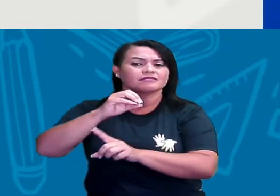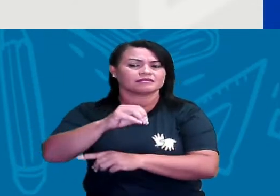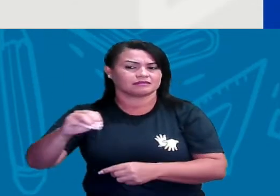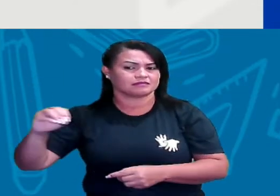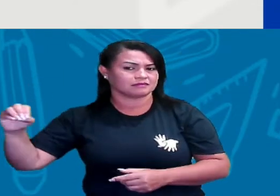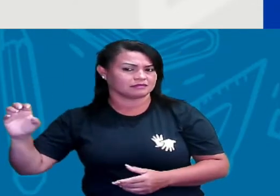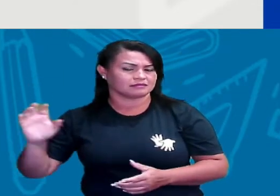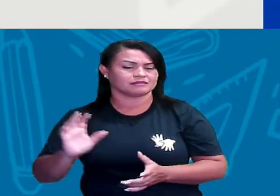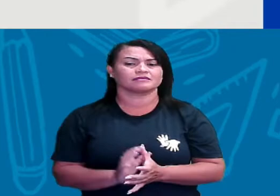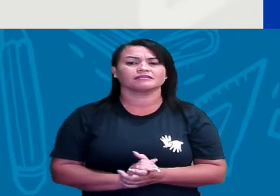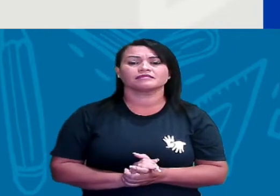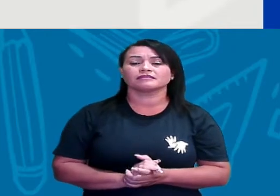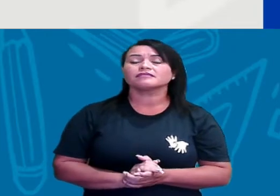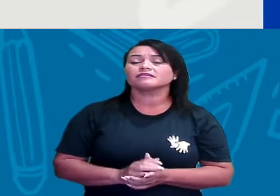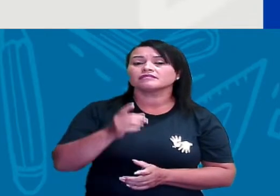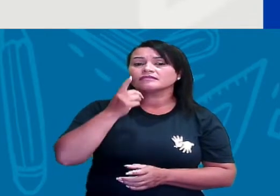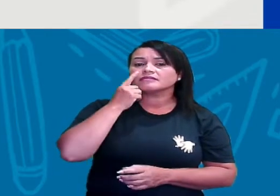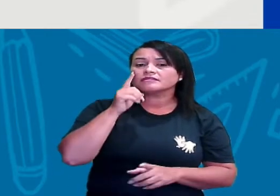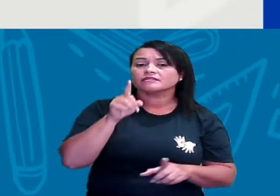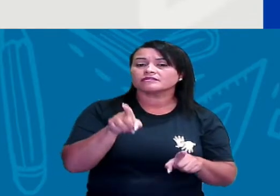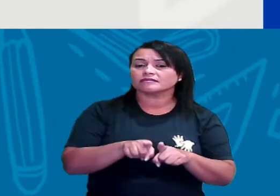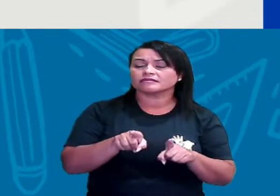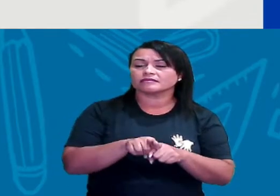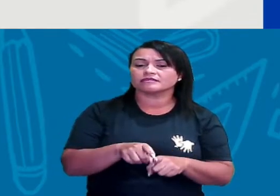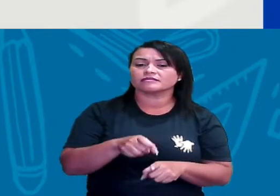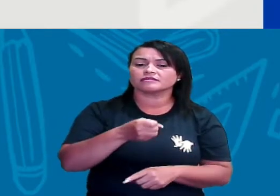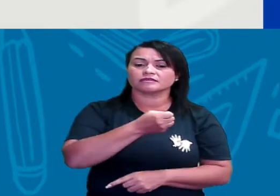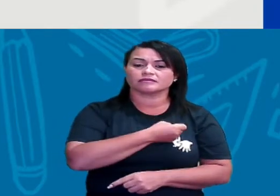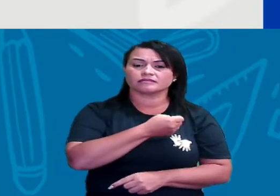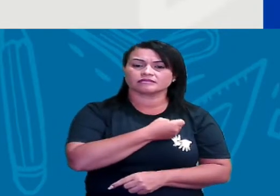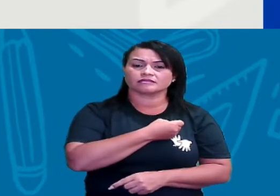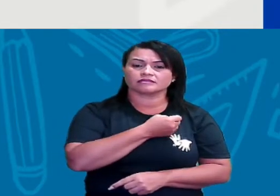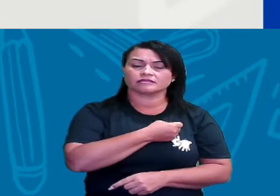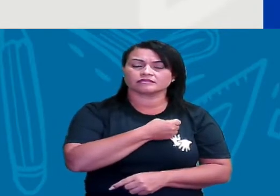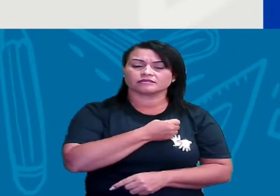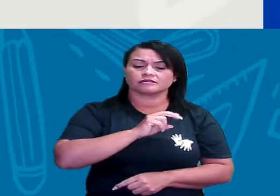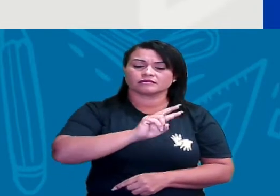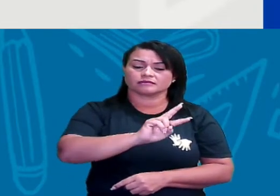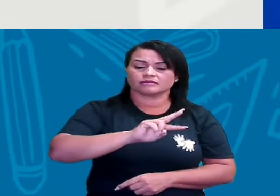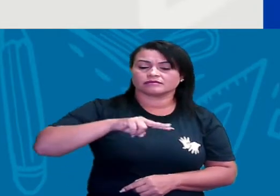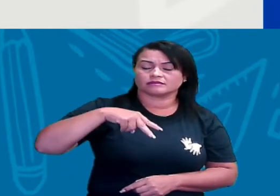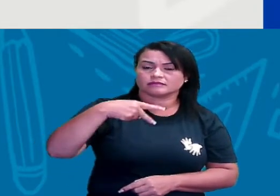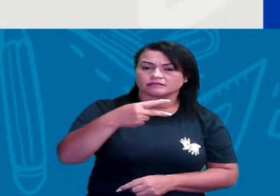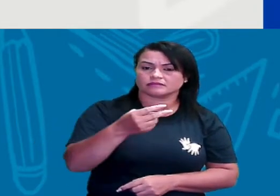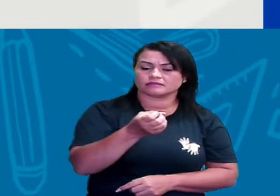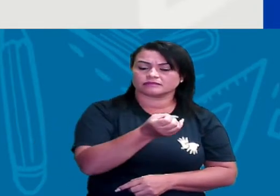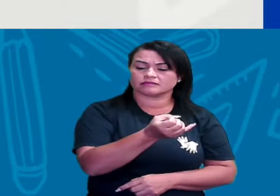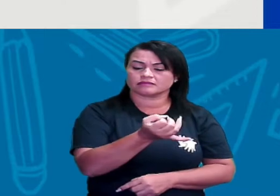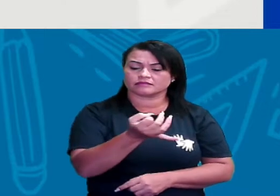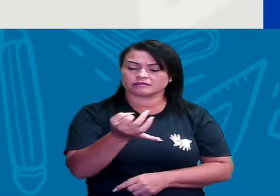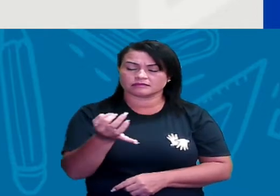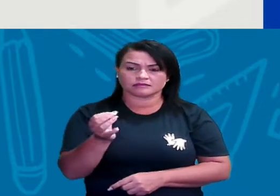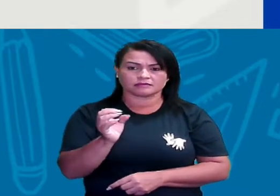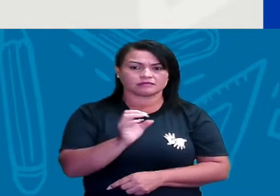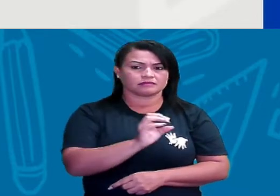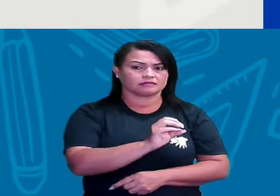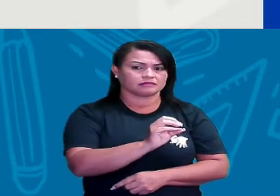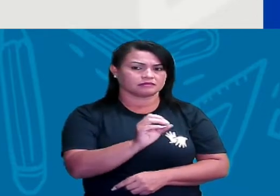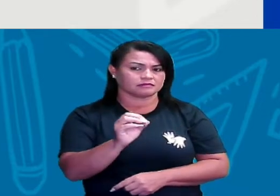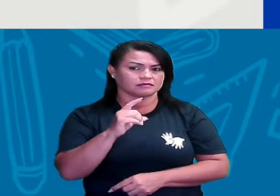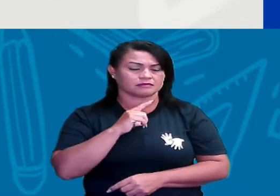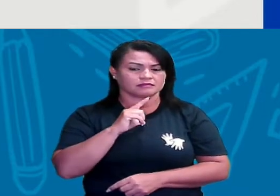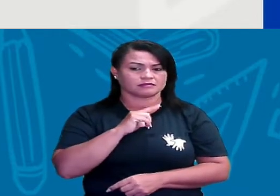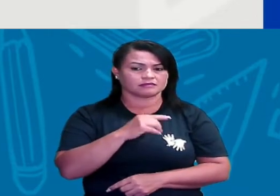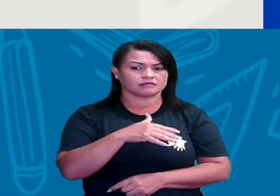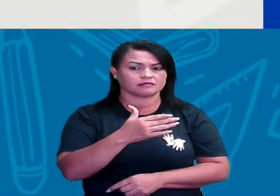vendo? Veja também que os números que estão no expoente é a quantidade de zero que temos à direita. Isso é